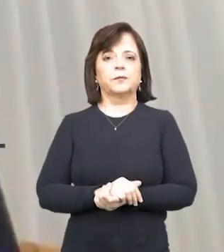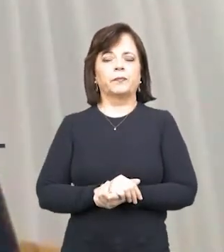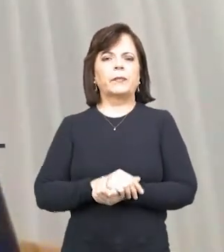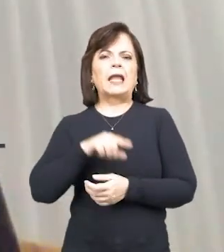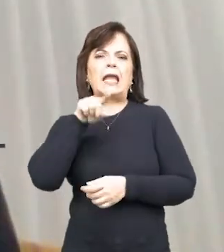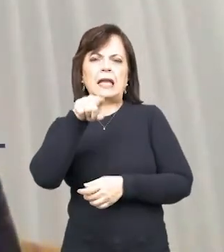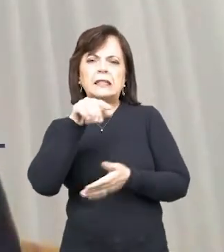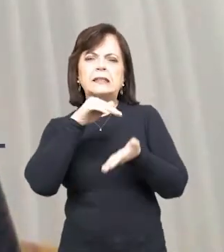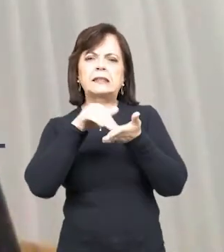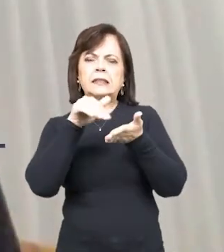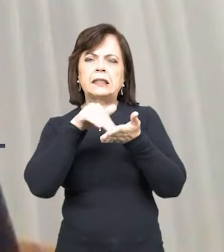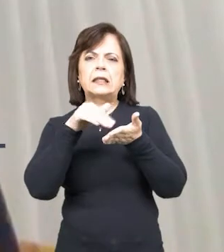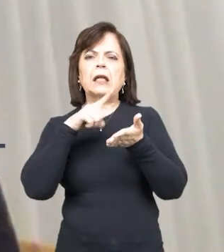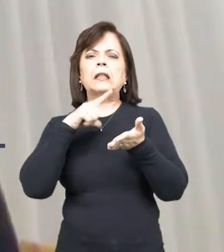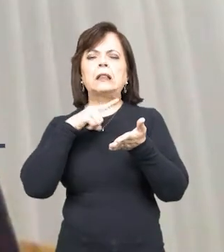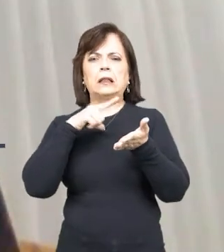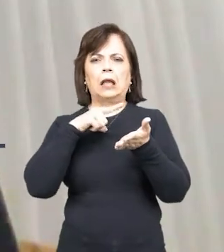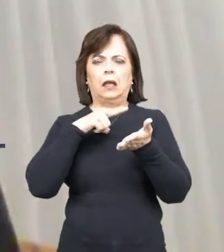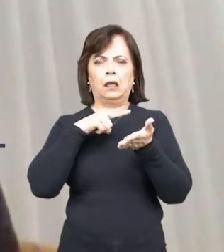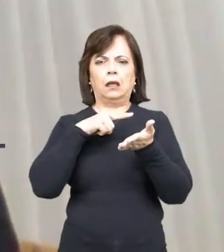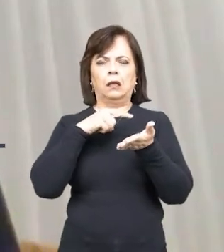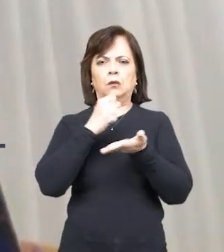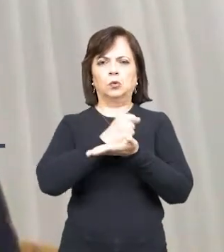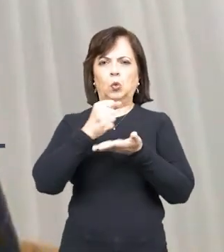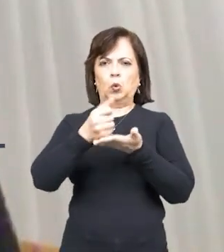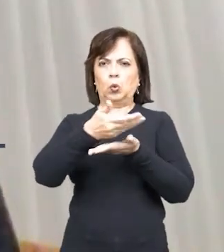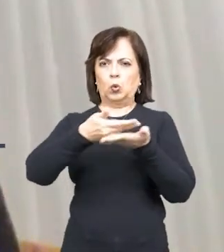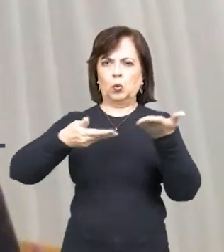num documento, num instrumento